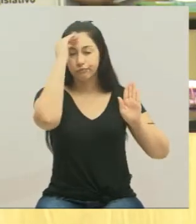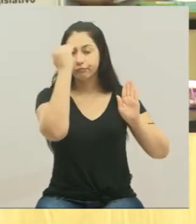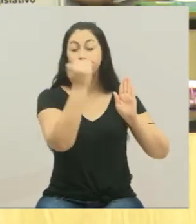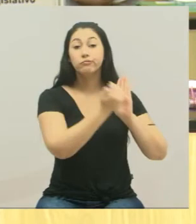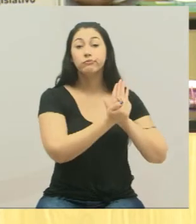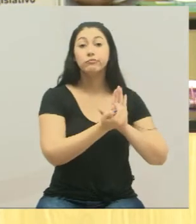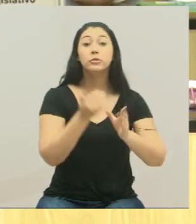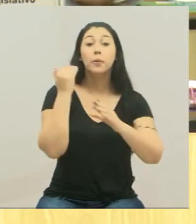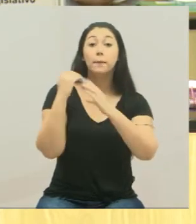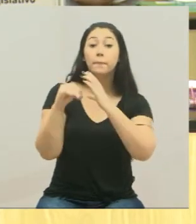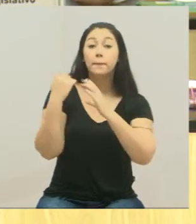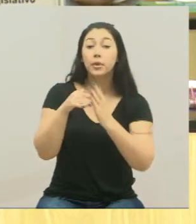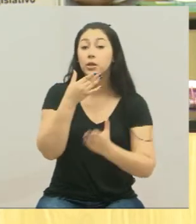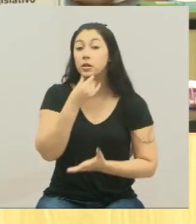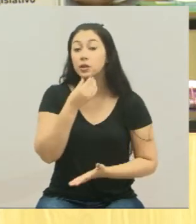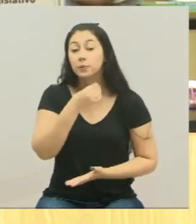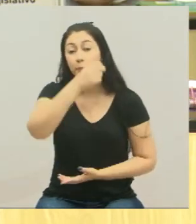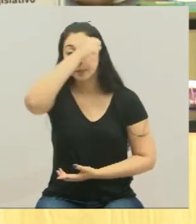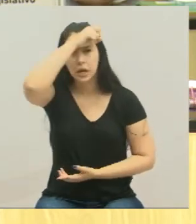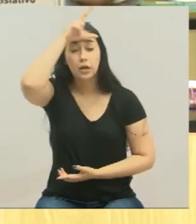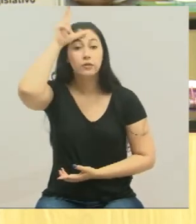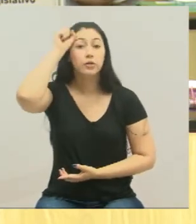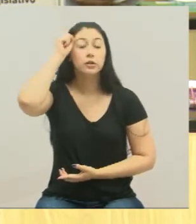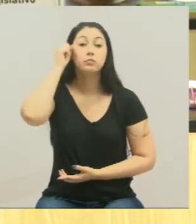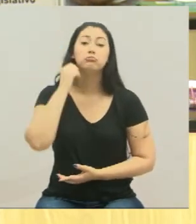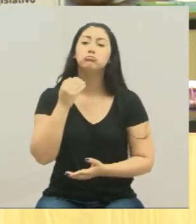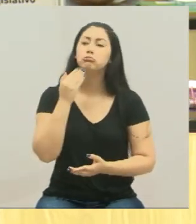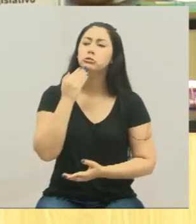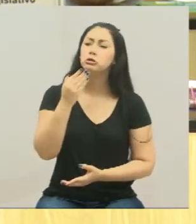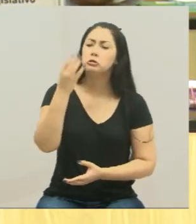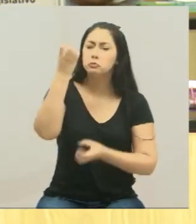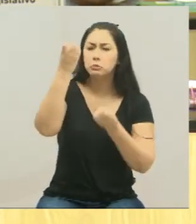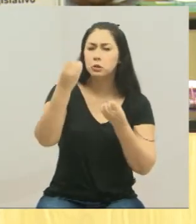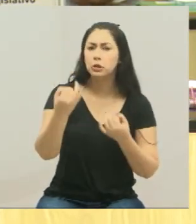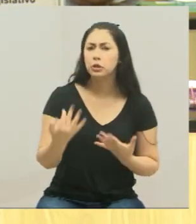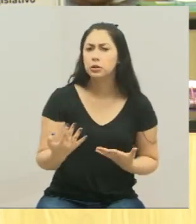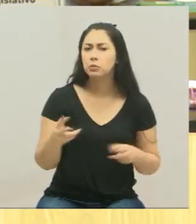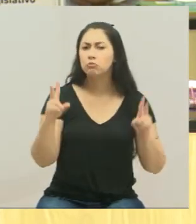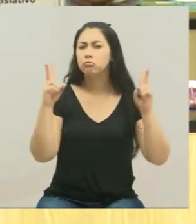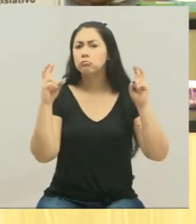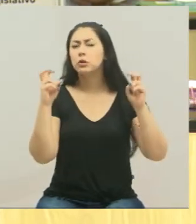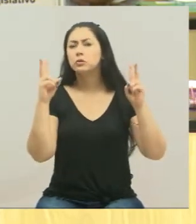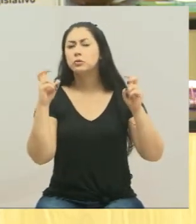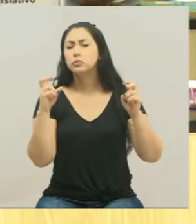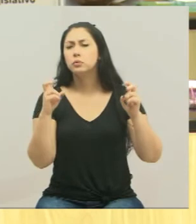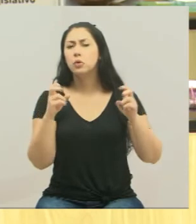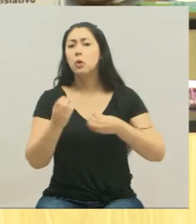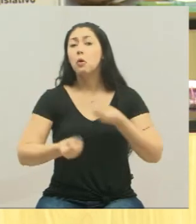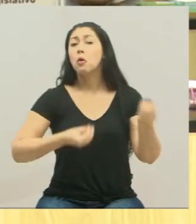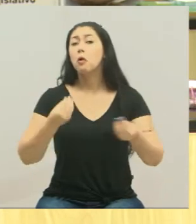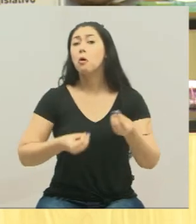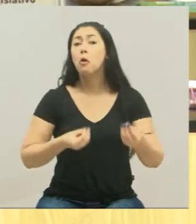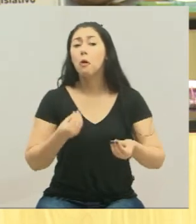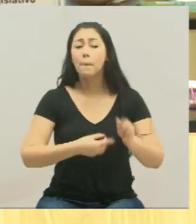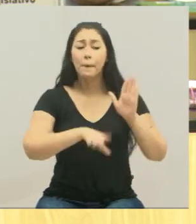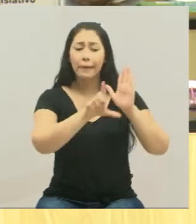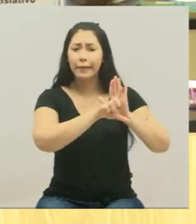seja encaminhado ao senhor prefeito municipal de Jacareí o seguinte pedido de informações acerca da aplicação da Lei Complementar